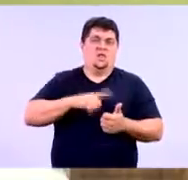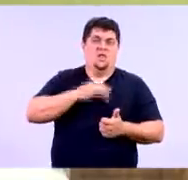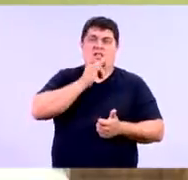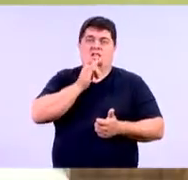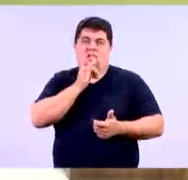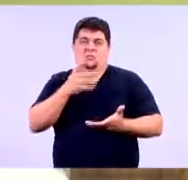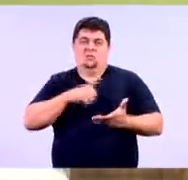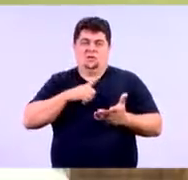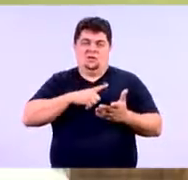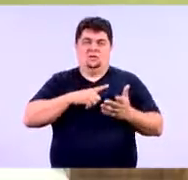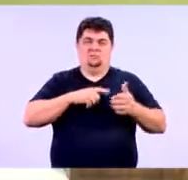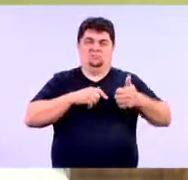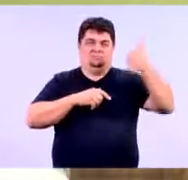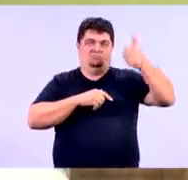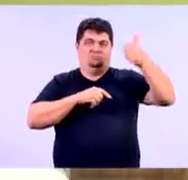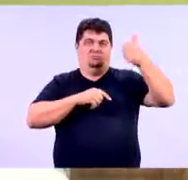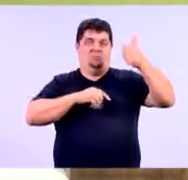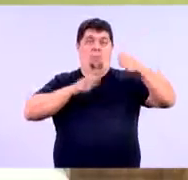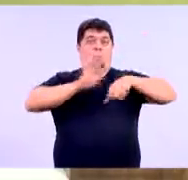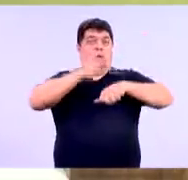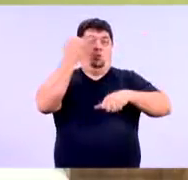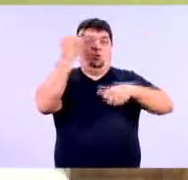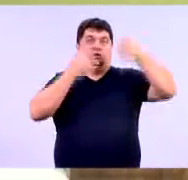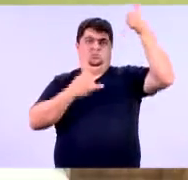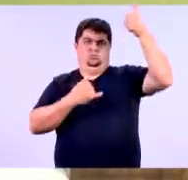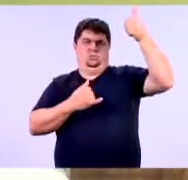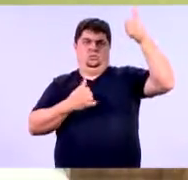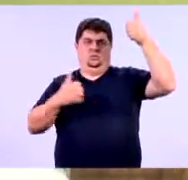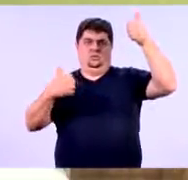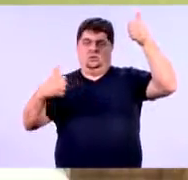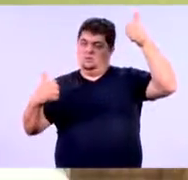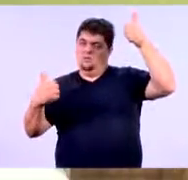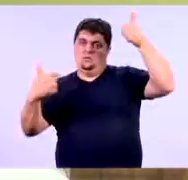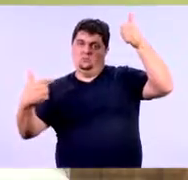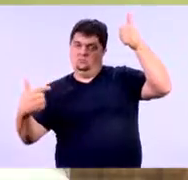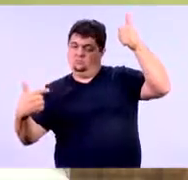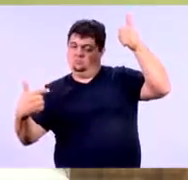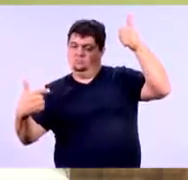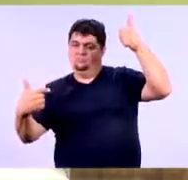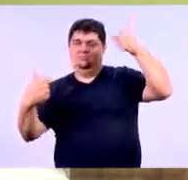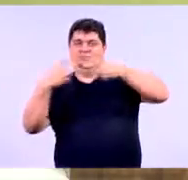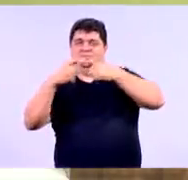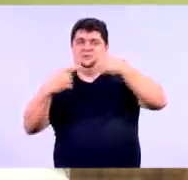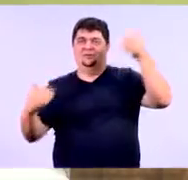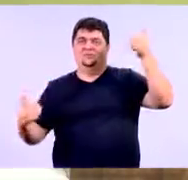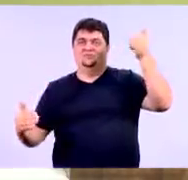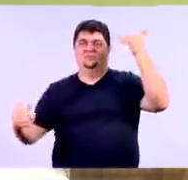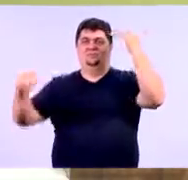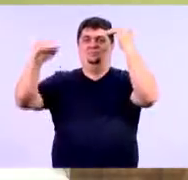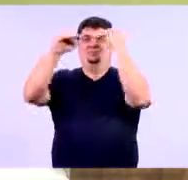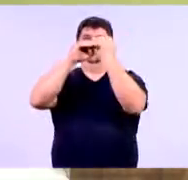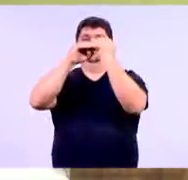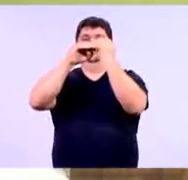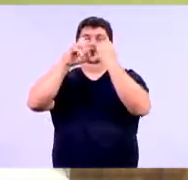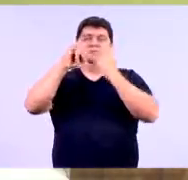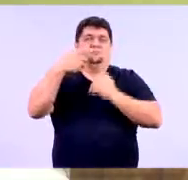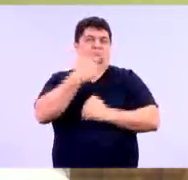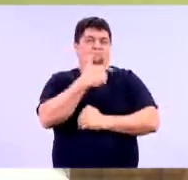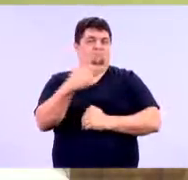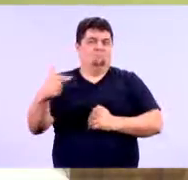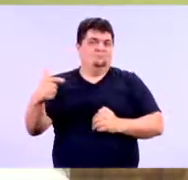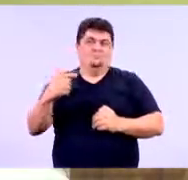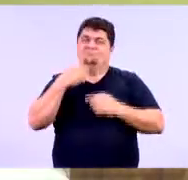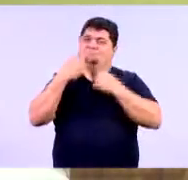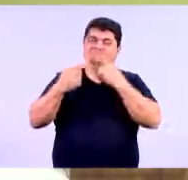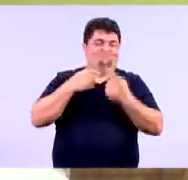Constituição, tem a lei complementar, se a lei ordinária não estiver de acordo com a Constituição, se não obedecer a norma